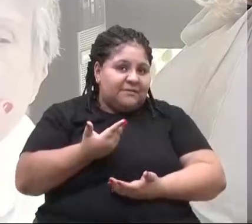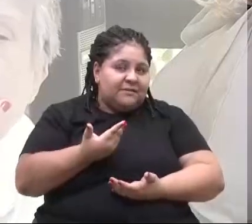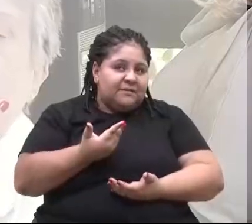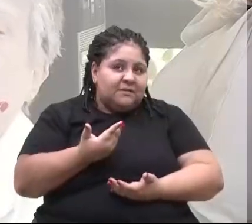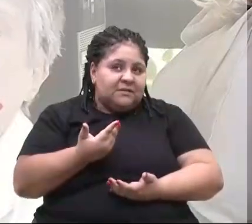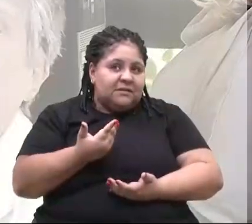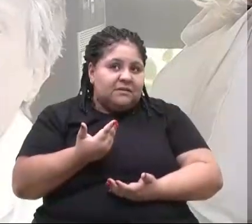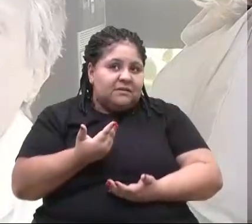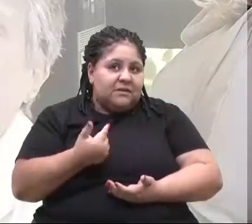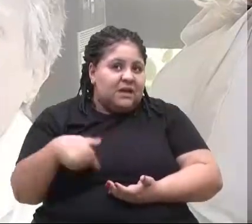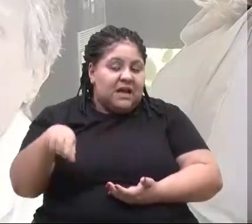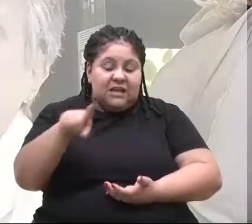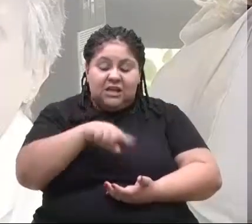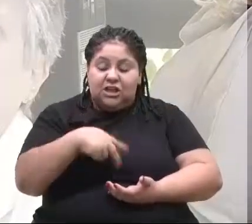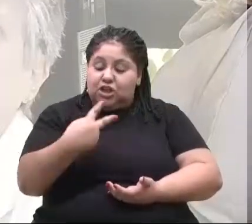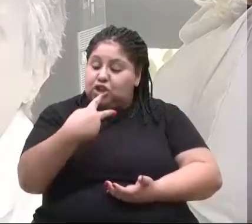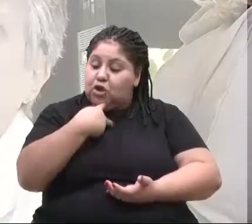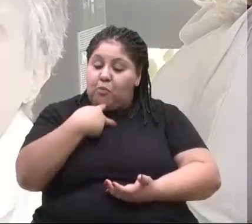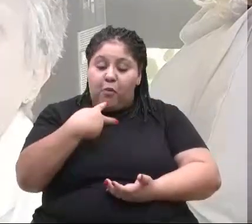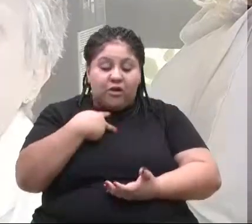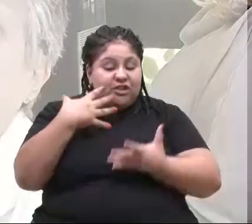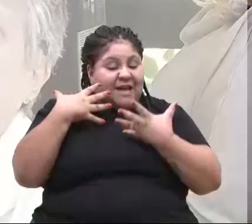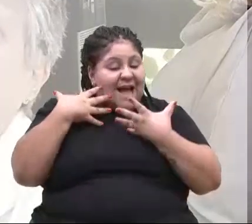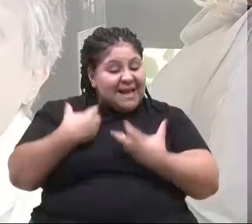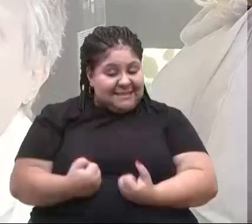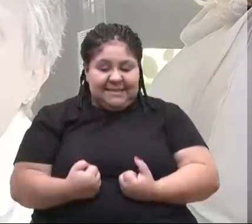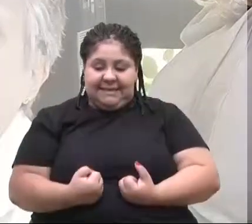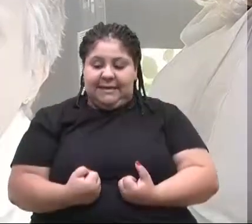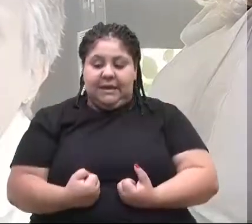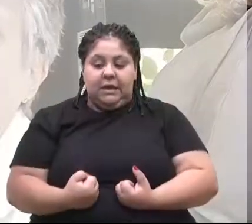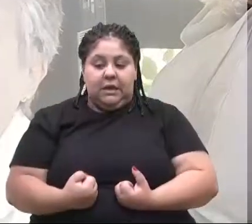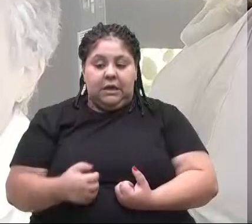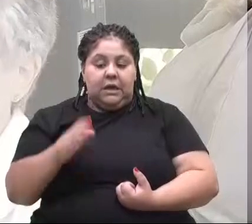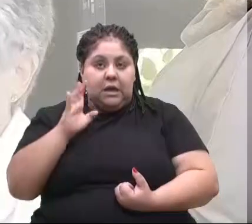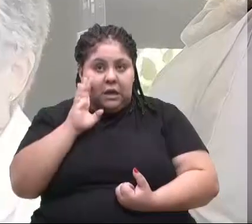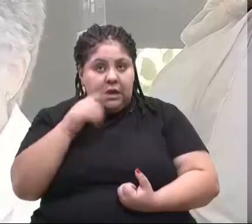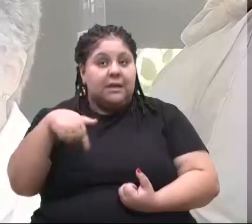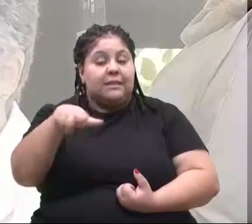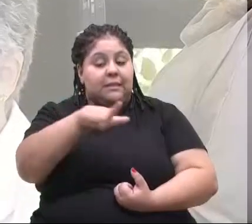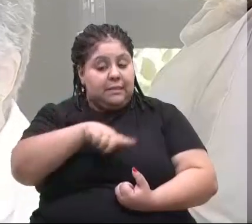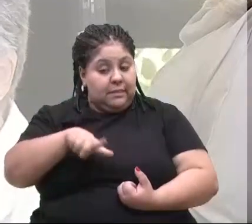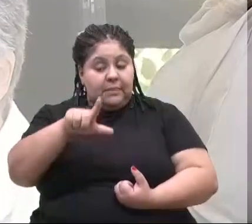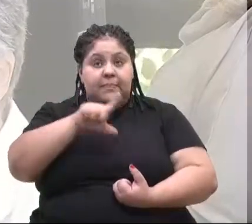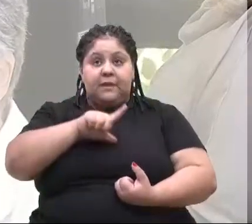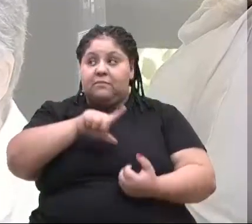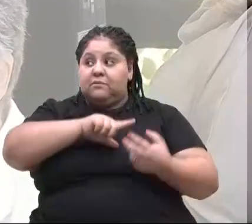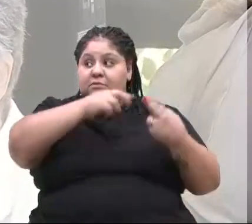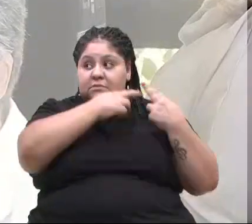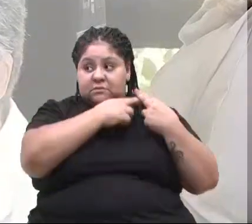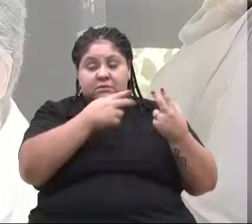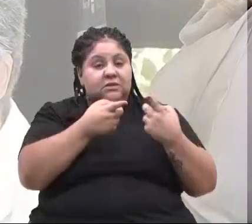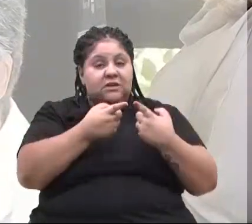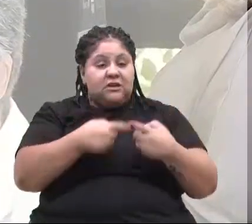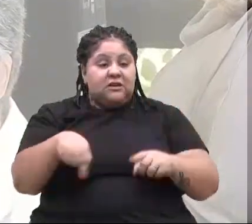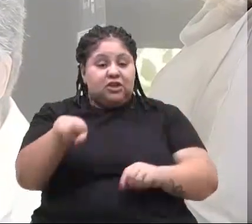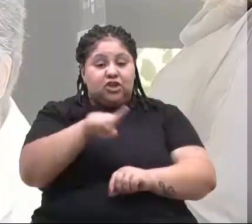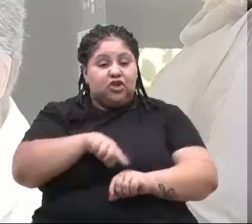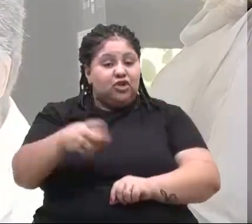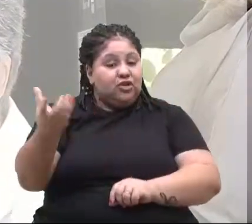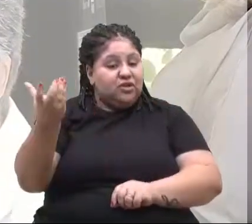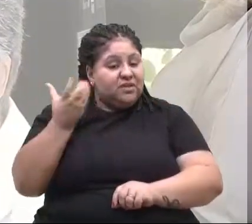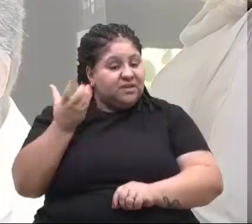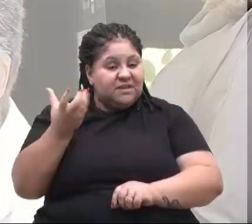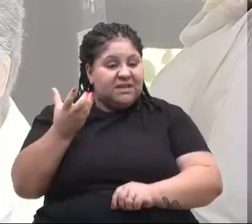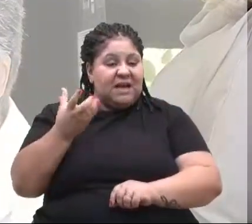vai deixar isso acontecer com a Festa da Uva. Nós temos essa responsabilidade, mas nós não queremos deixar